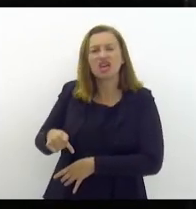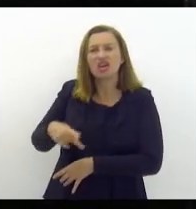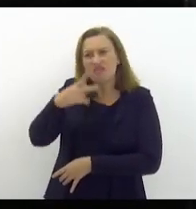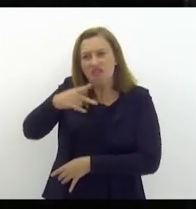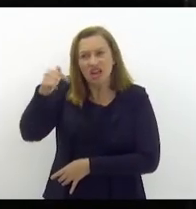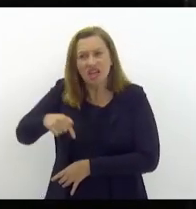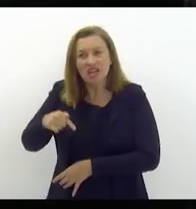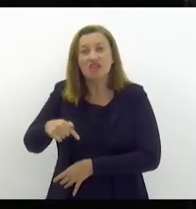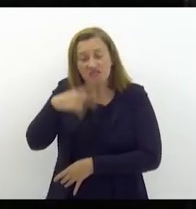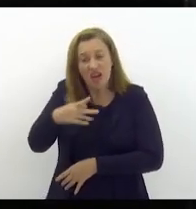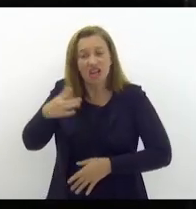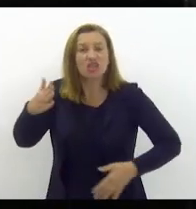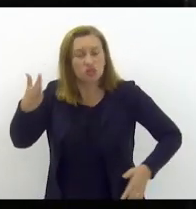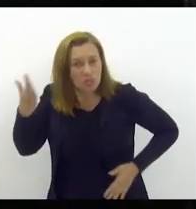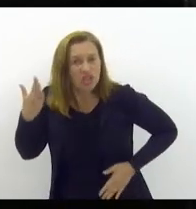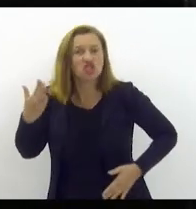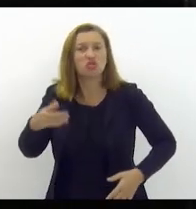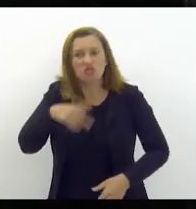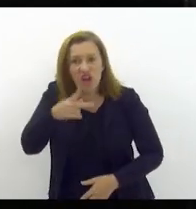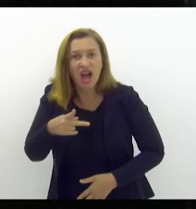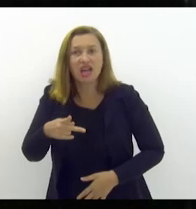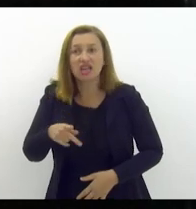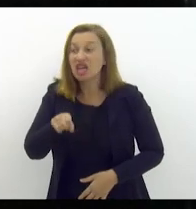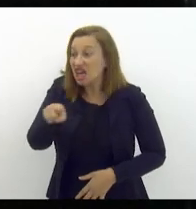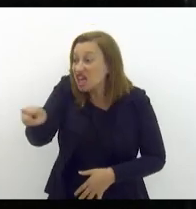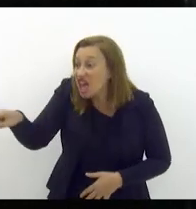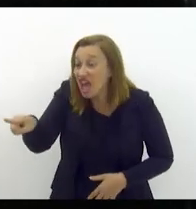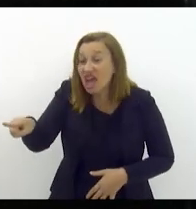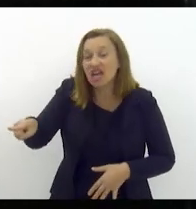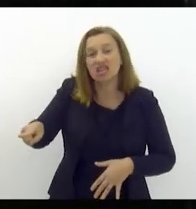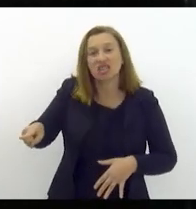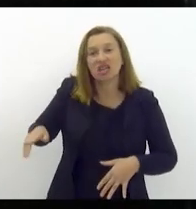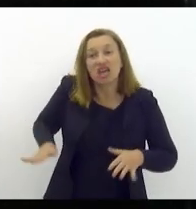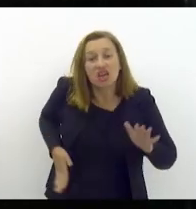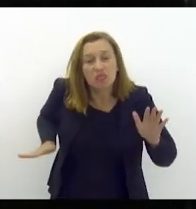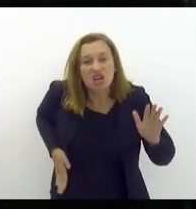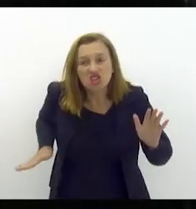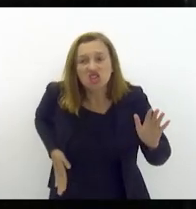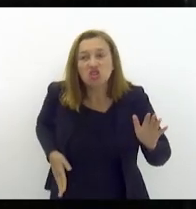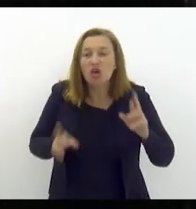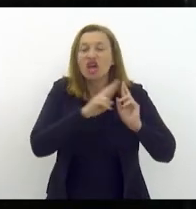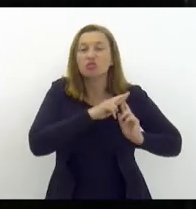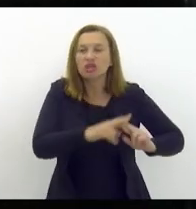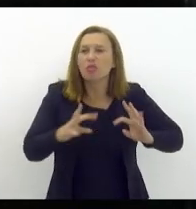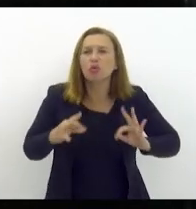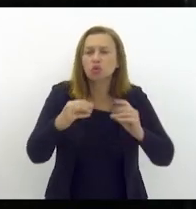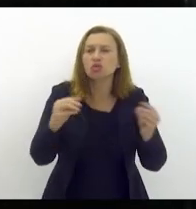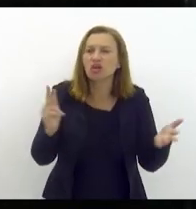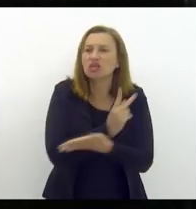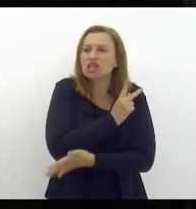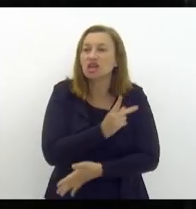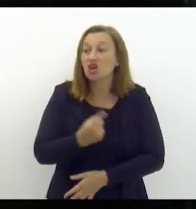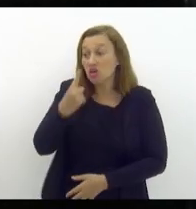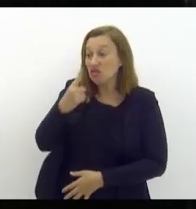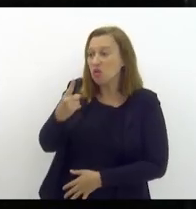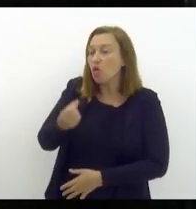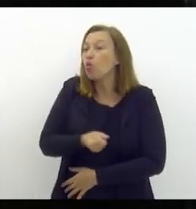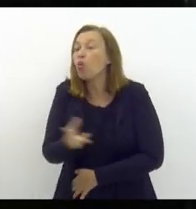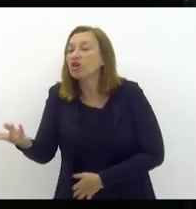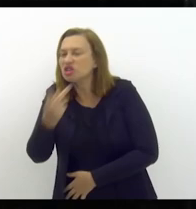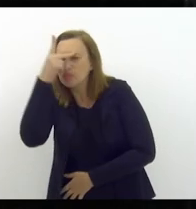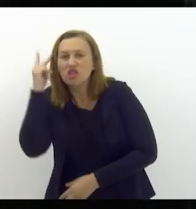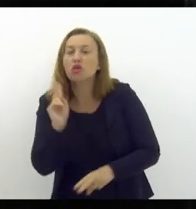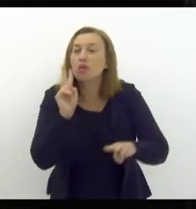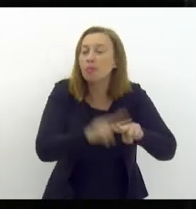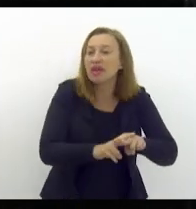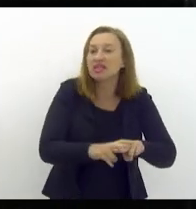fale do tráfico e fale que são eles que são responsáveis de tudo que está acontecendo. Pois vimos quantas pessoas foram presas